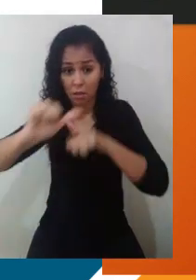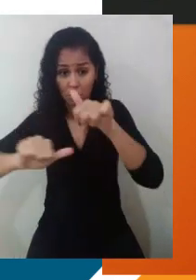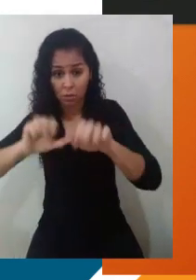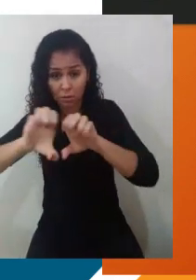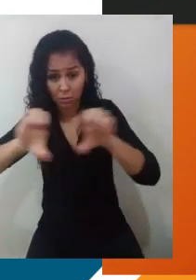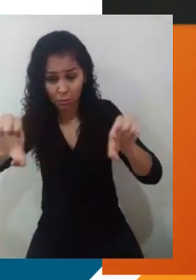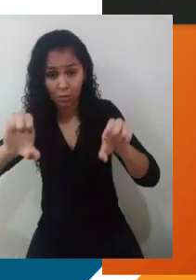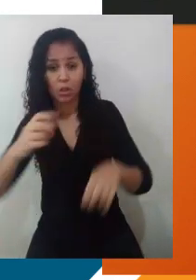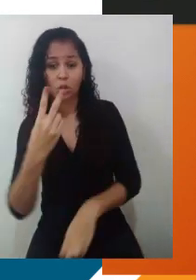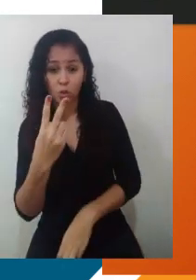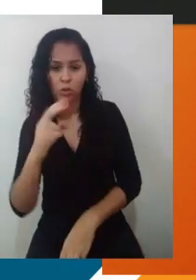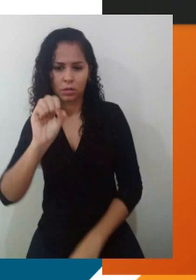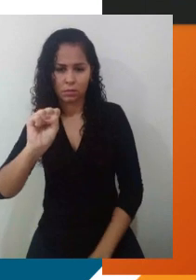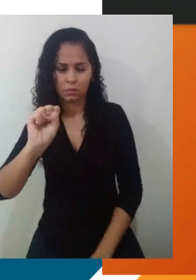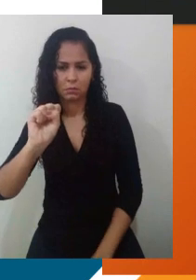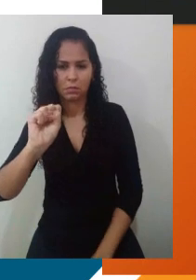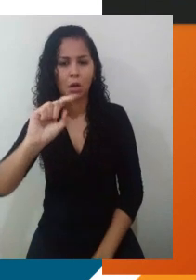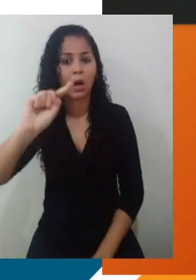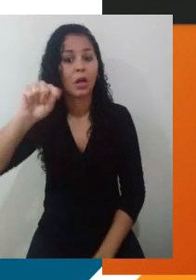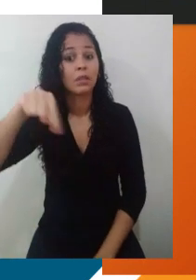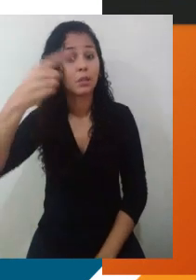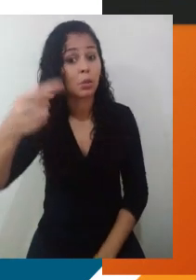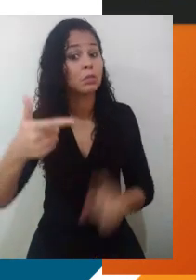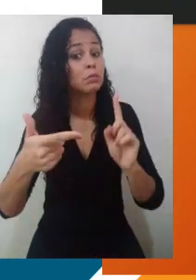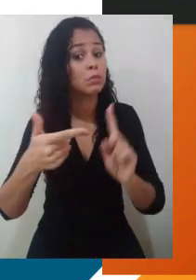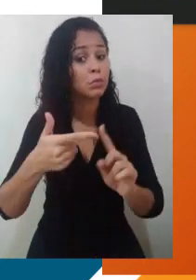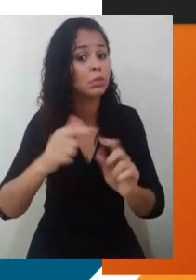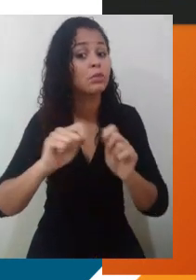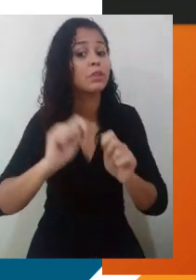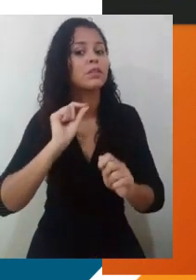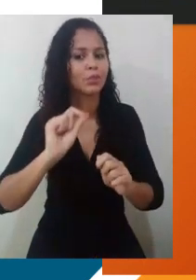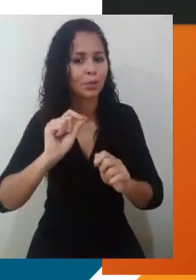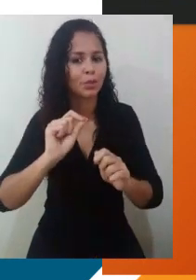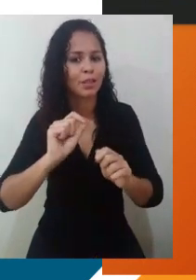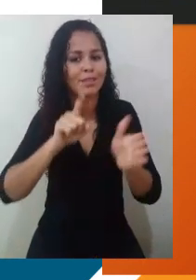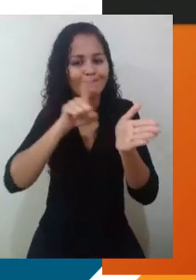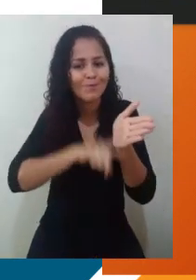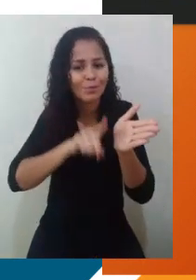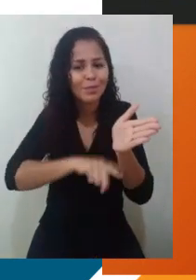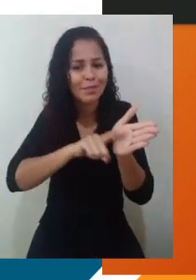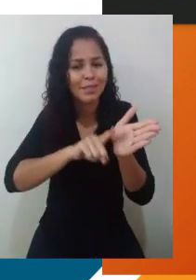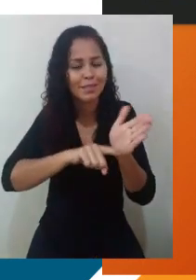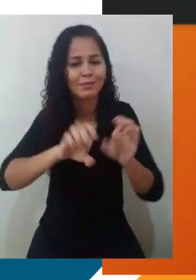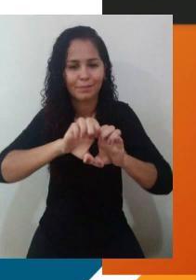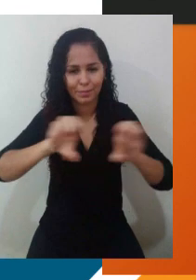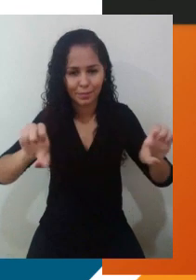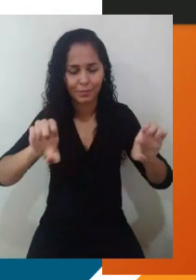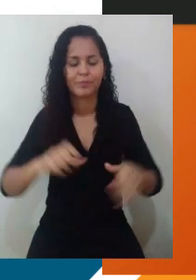a modificada, cujo valor é 2S. E o próximo passo é fazer uma menos a